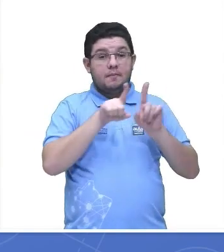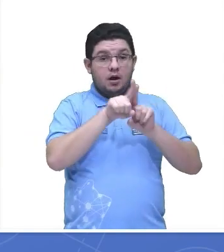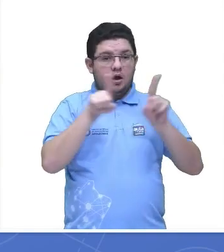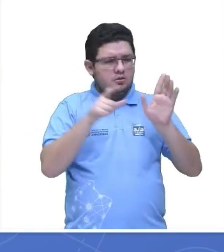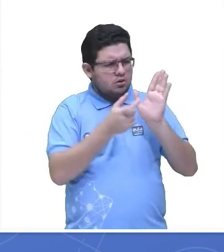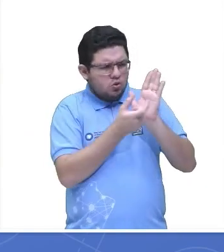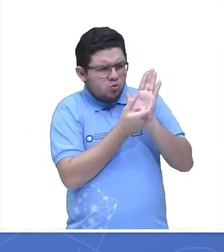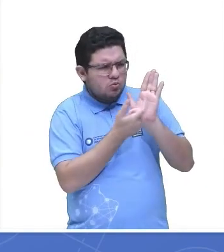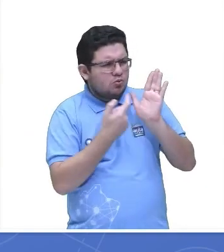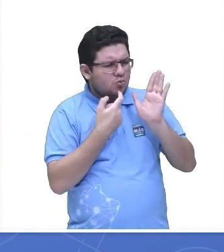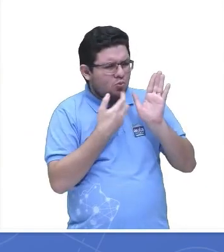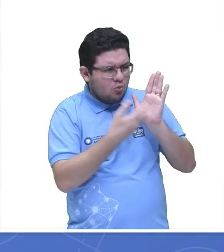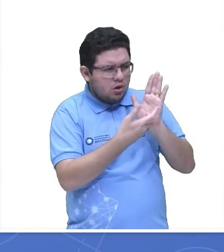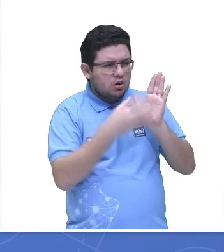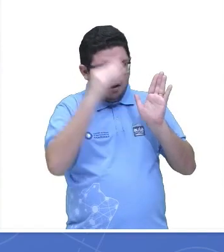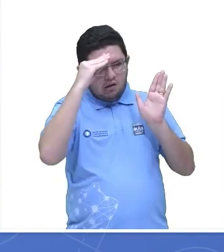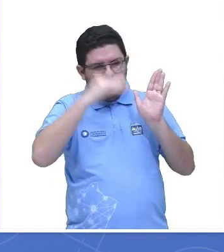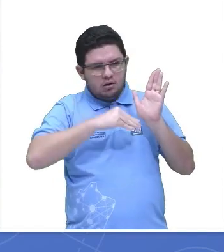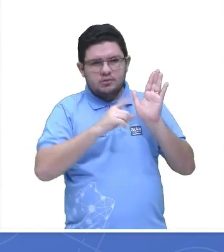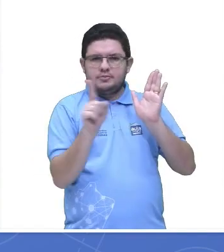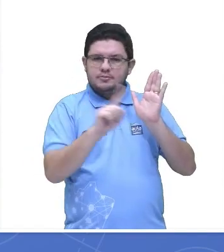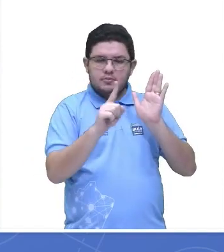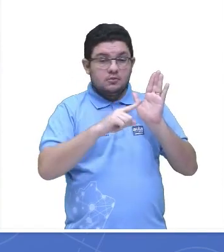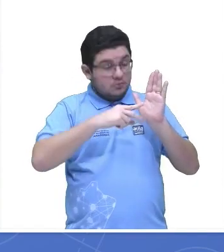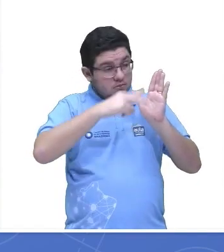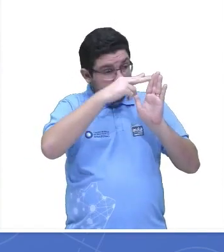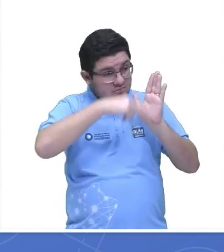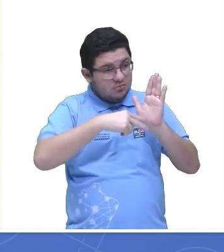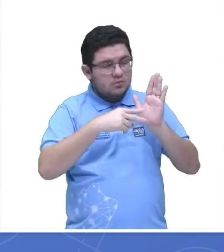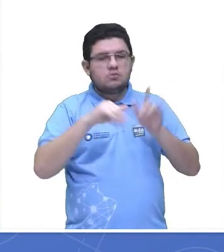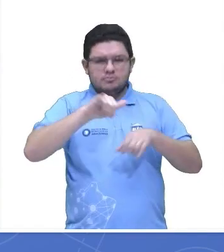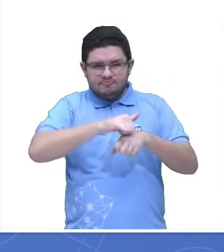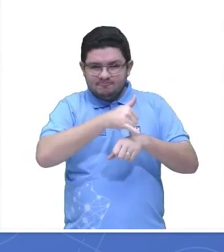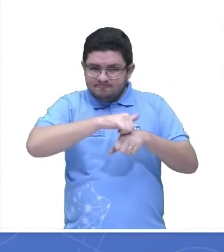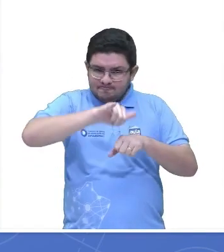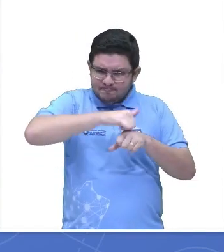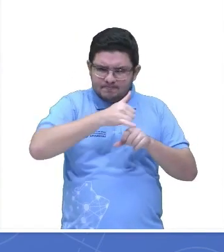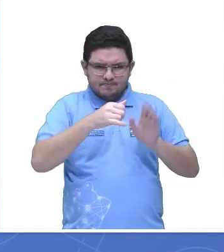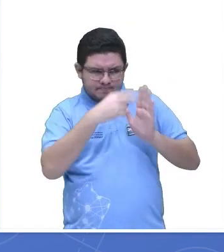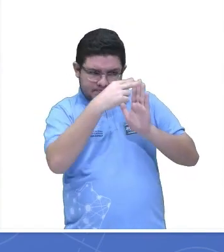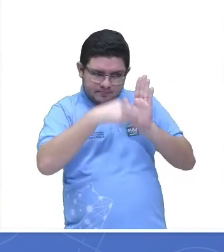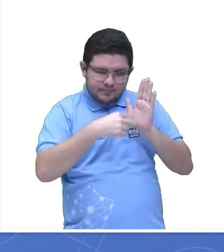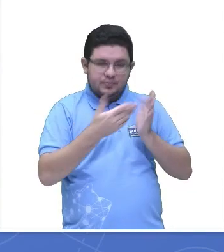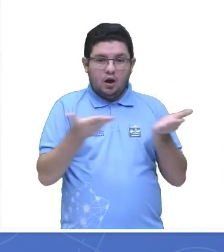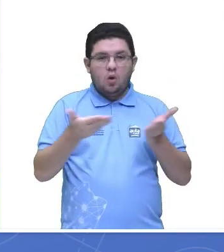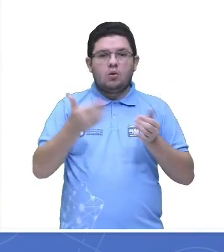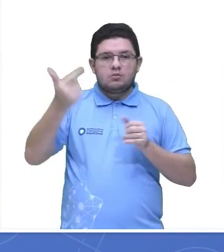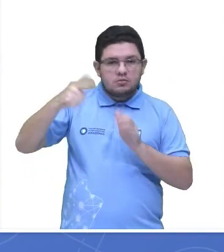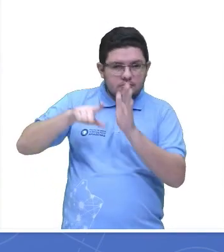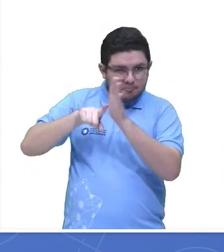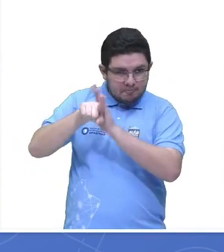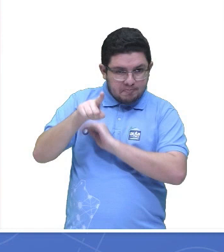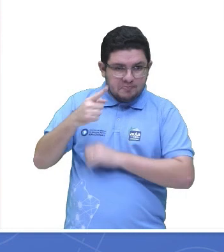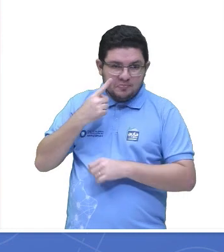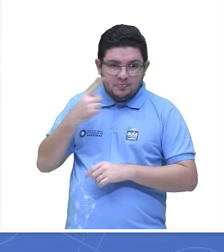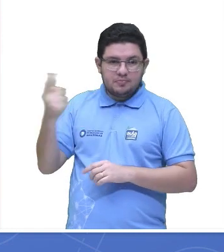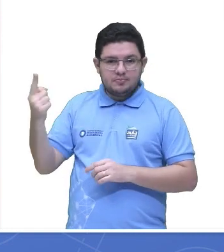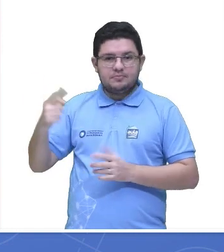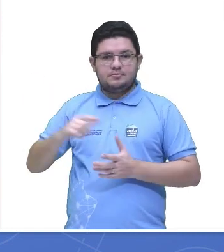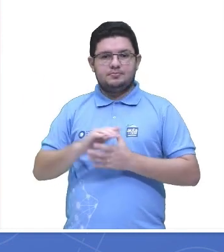texto. Por isso que a gente utiliza essas estratégias, certo? Vamos agora para a nossa segunda pergunta, nossa segunda questão.